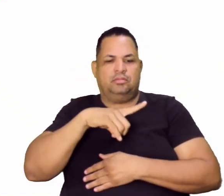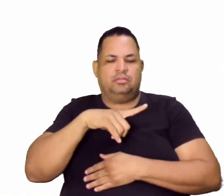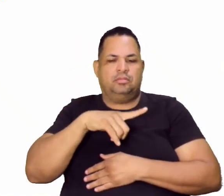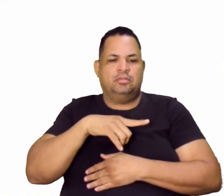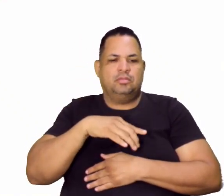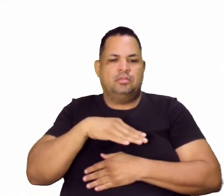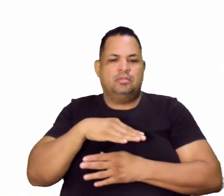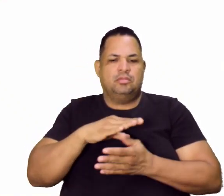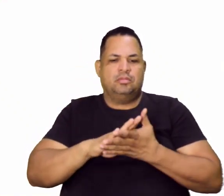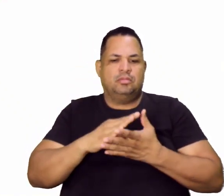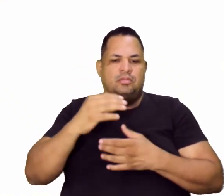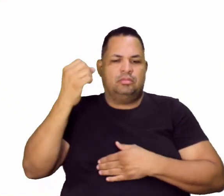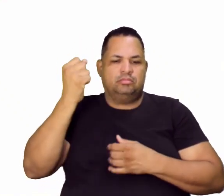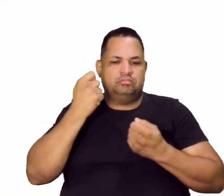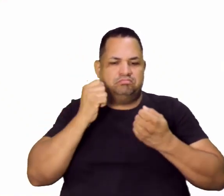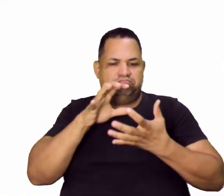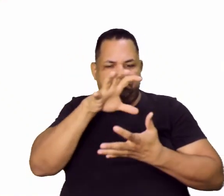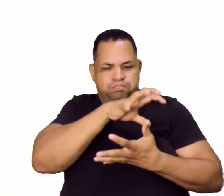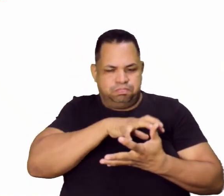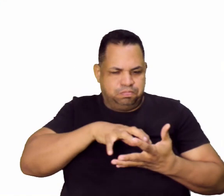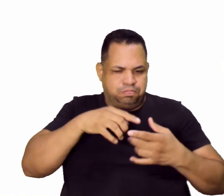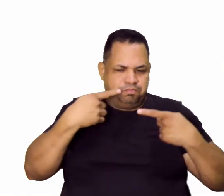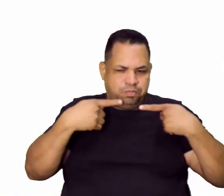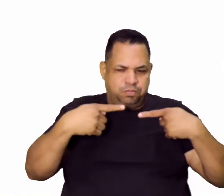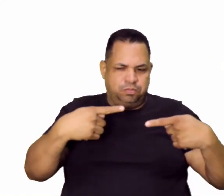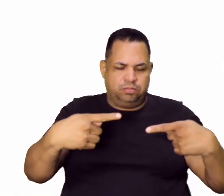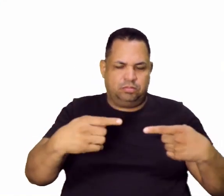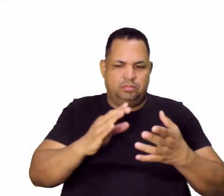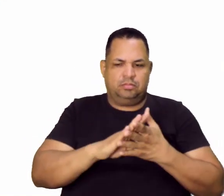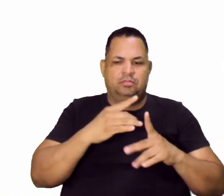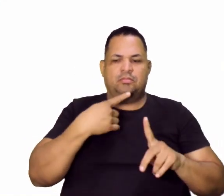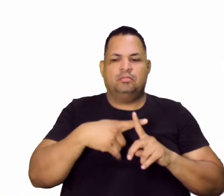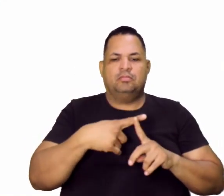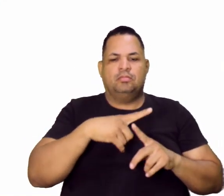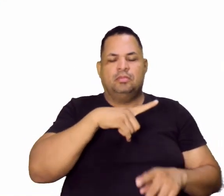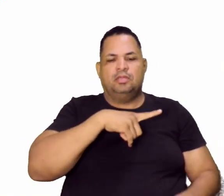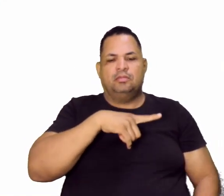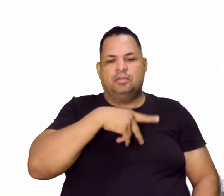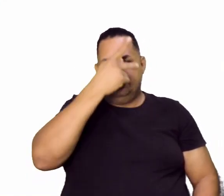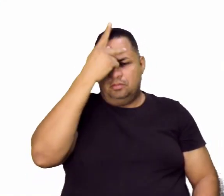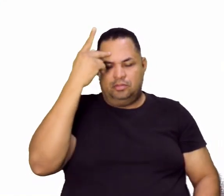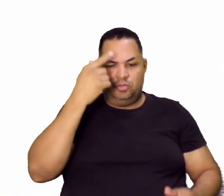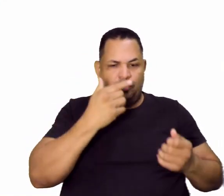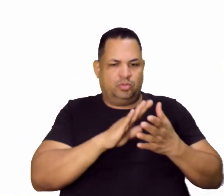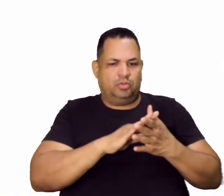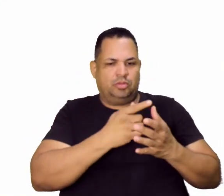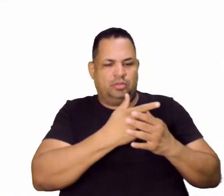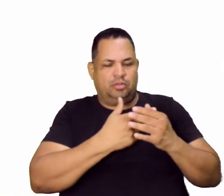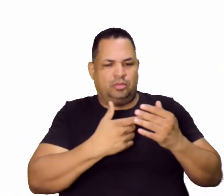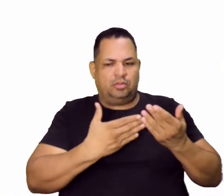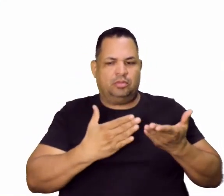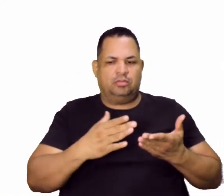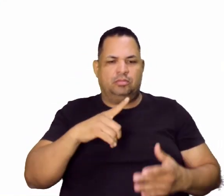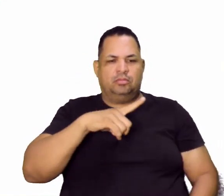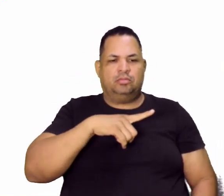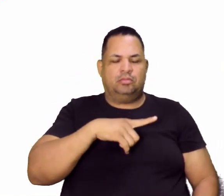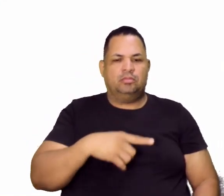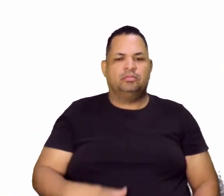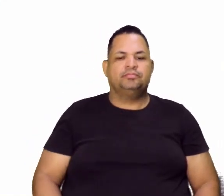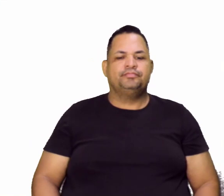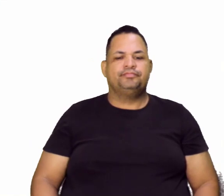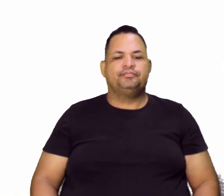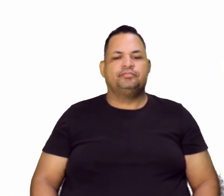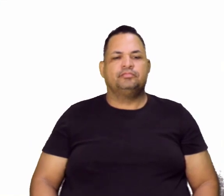com luta, guerra, revolução, porque há pessoas com armas, né, na mão, tem